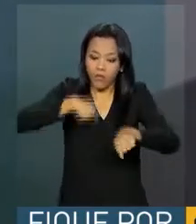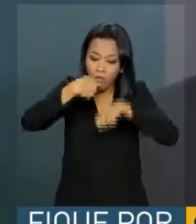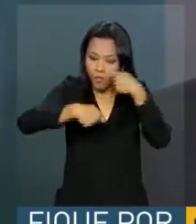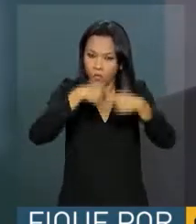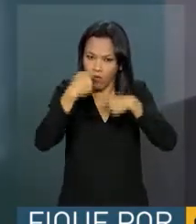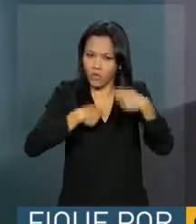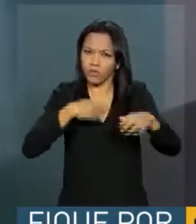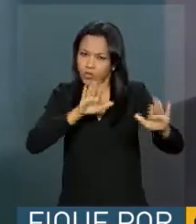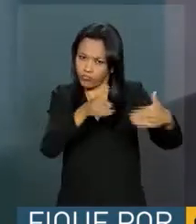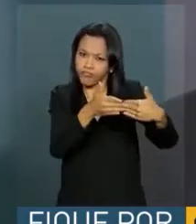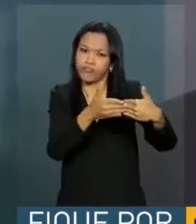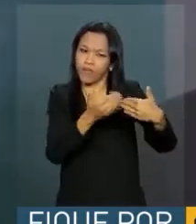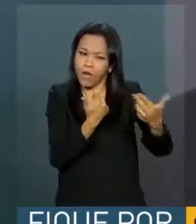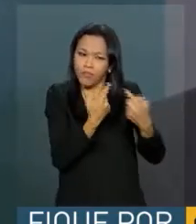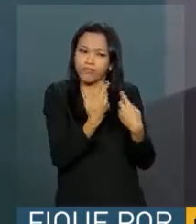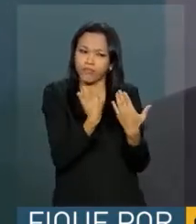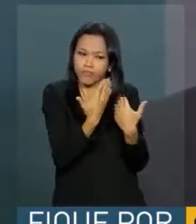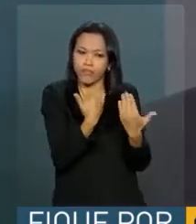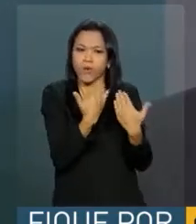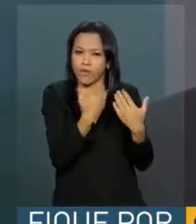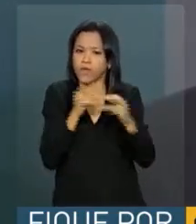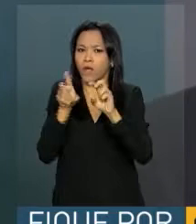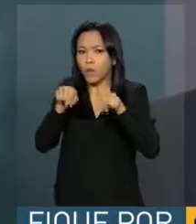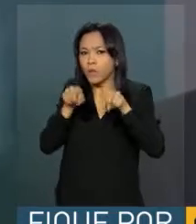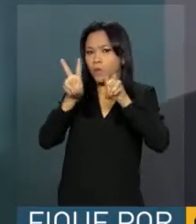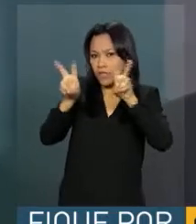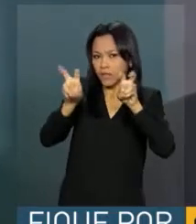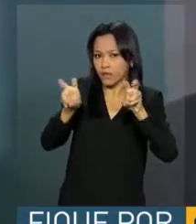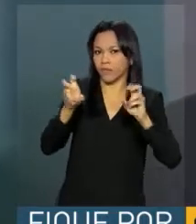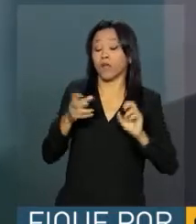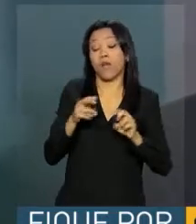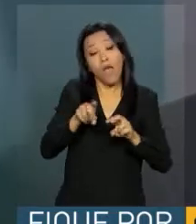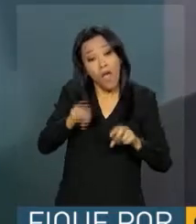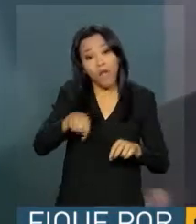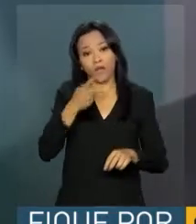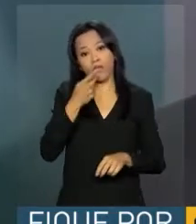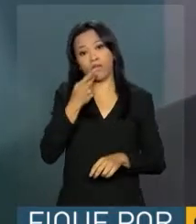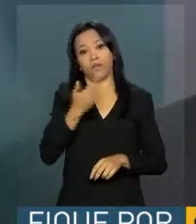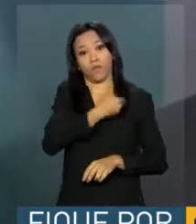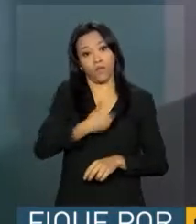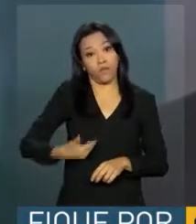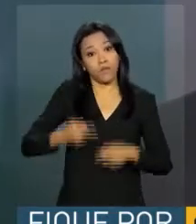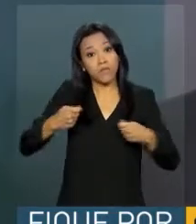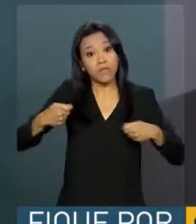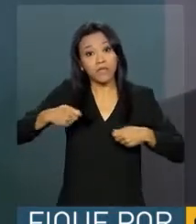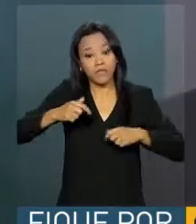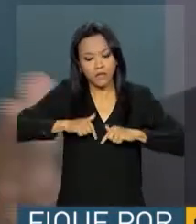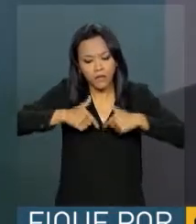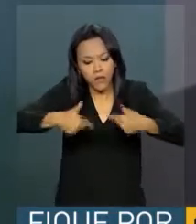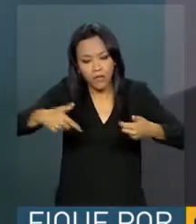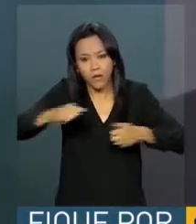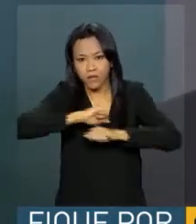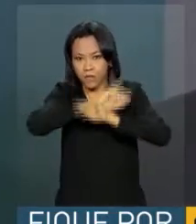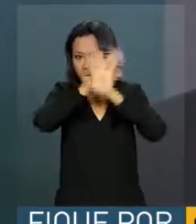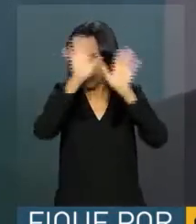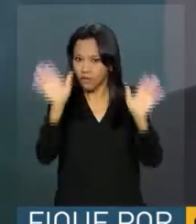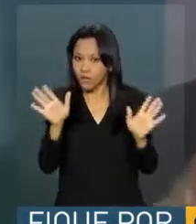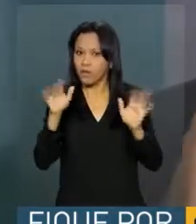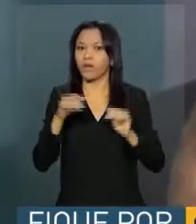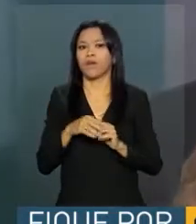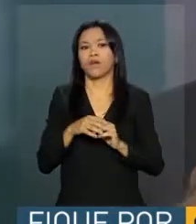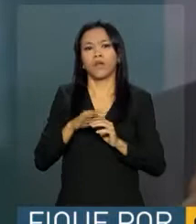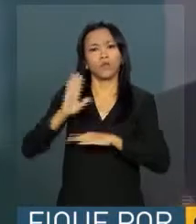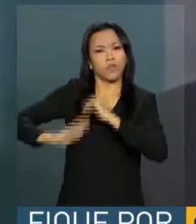outros, e vamos também discutir sobre isso. Eu acho, é isso que eu estou dizendo, o governo precisa ser transparente, os auditores,